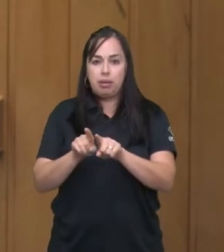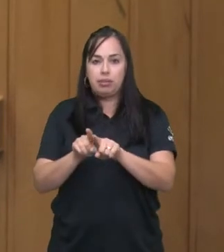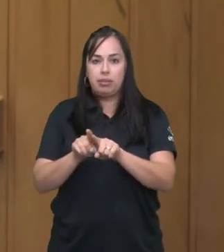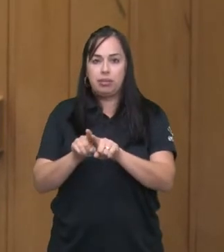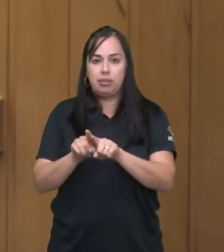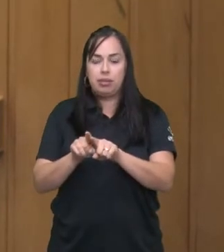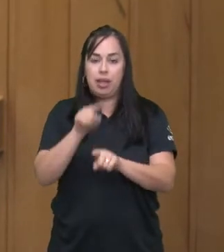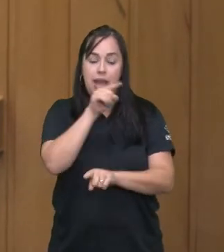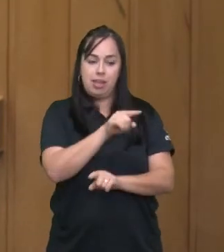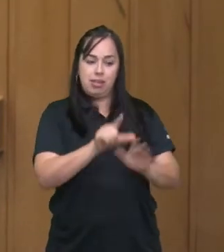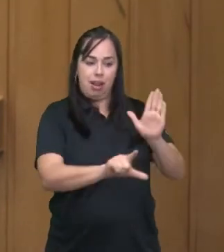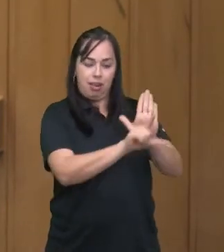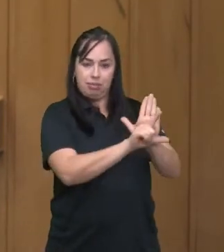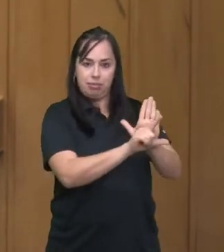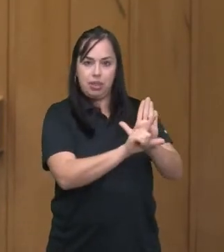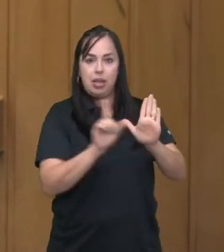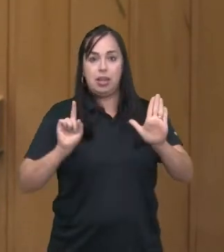da